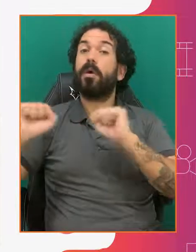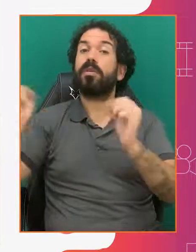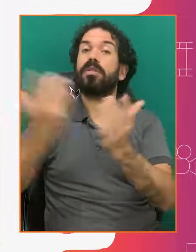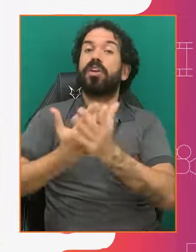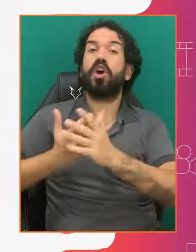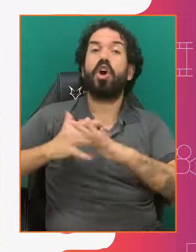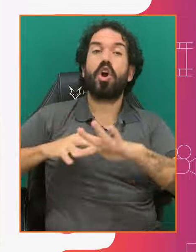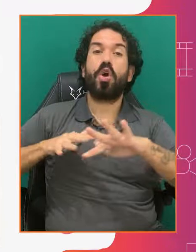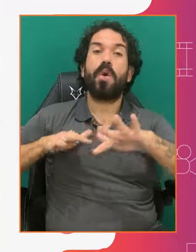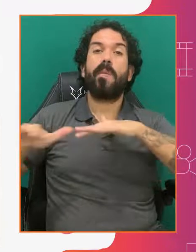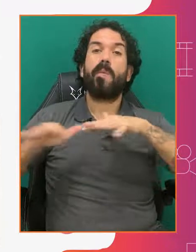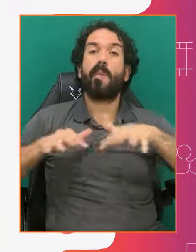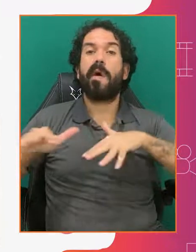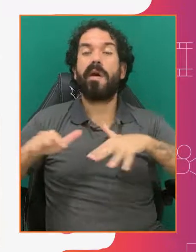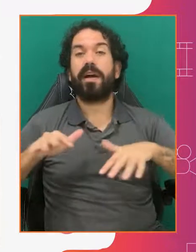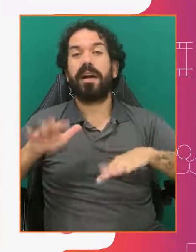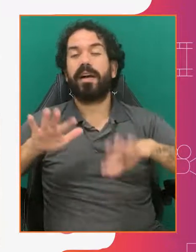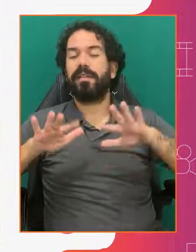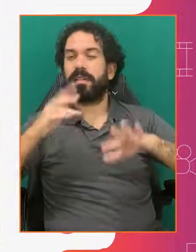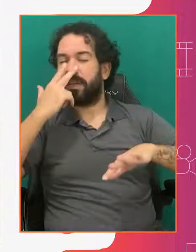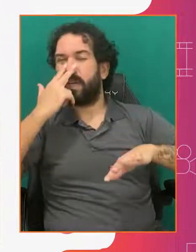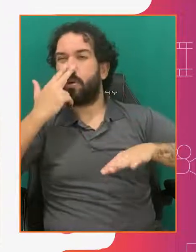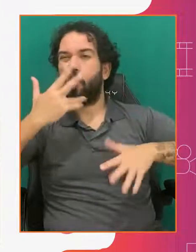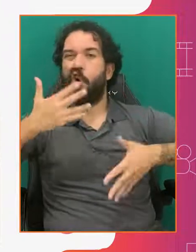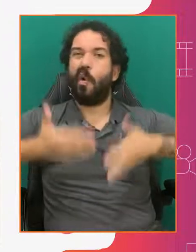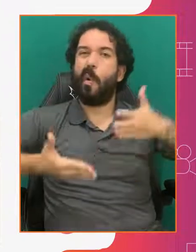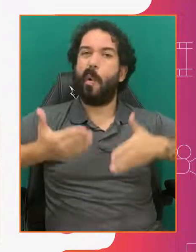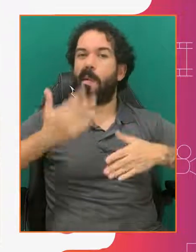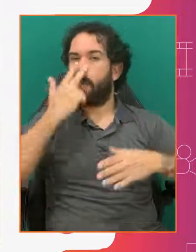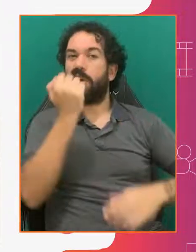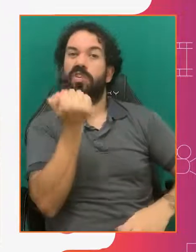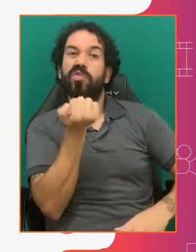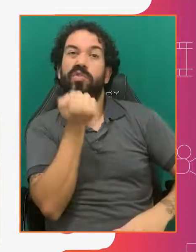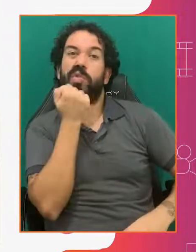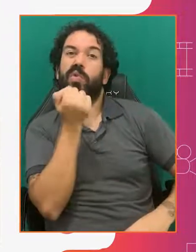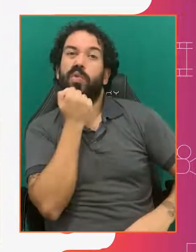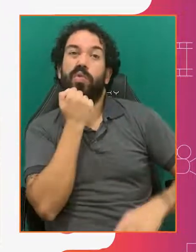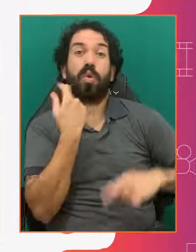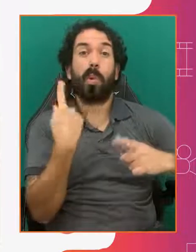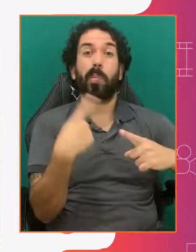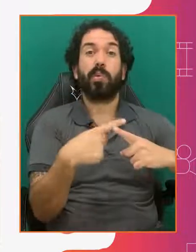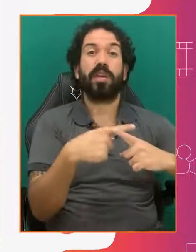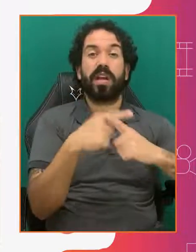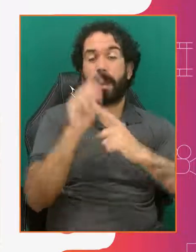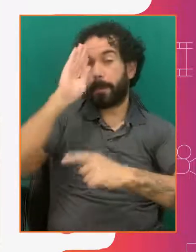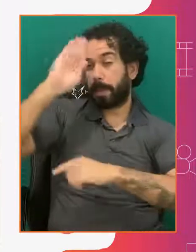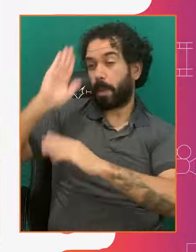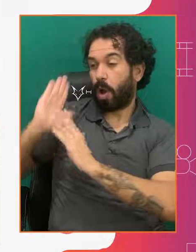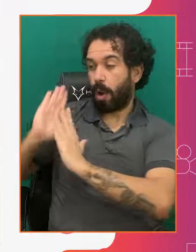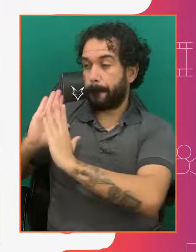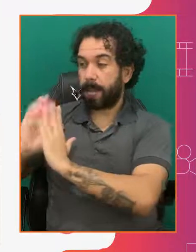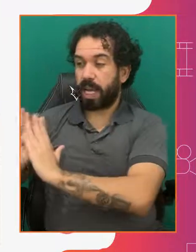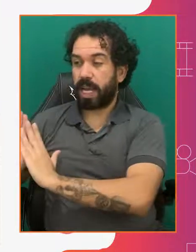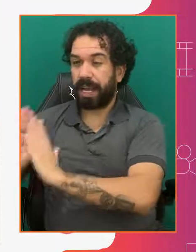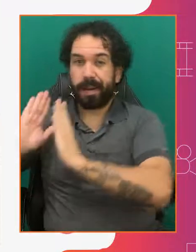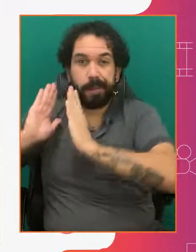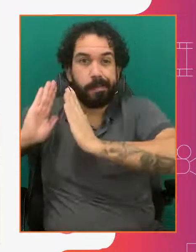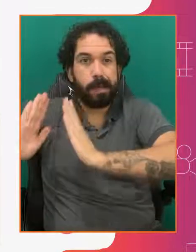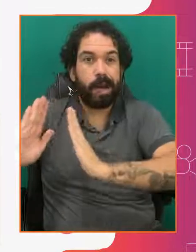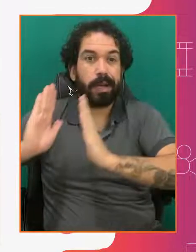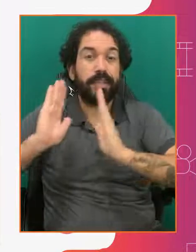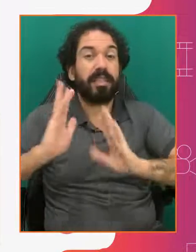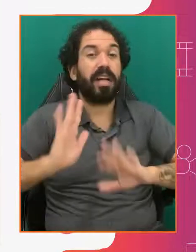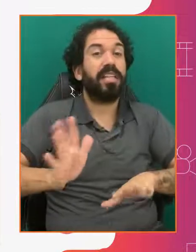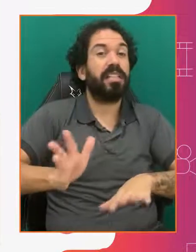o movimento pode acabar ficando um pouco robótico, travado, já que os quadros principais